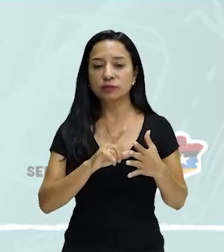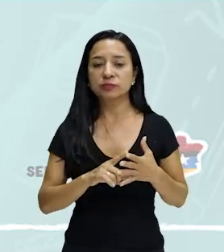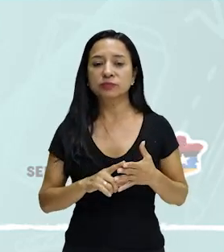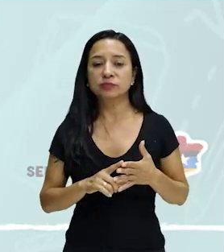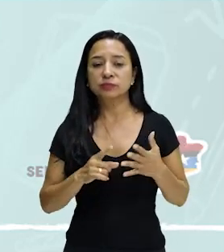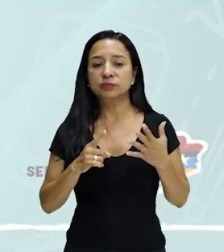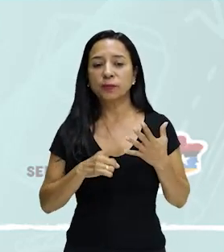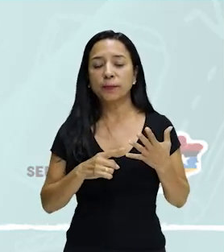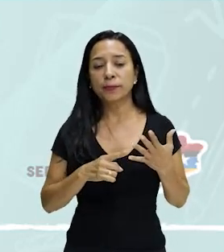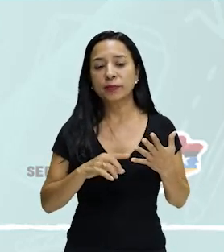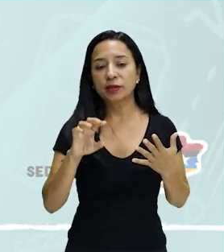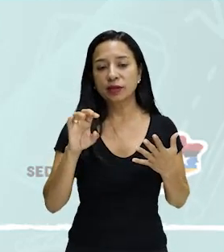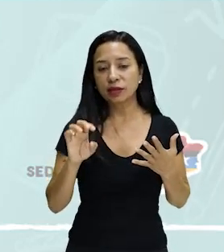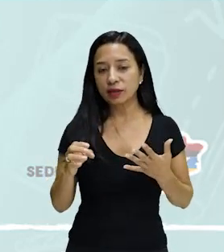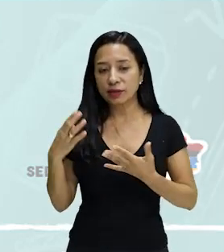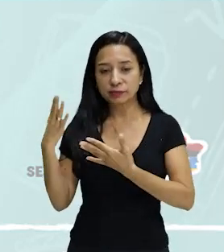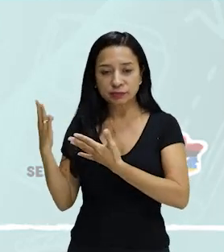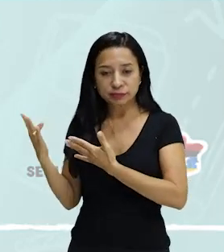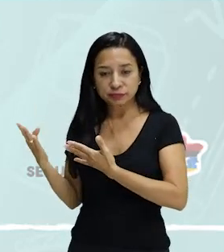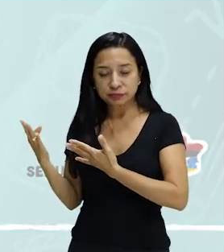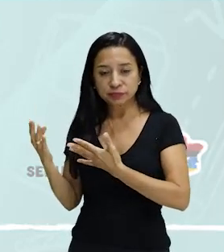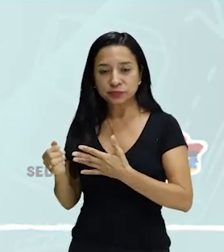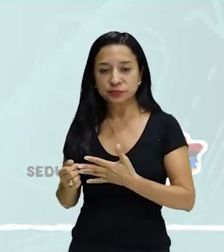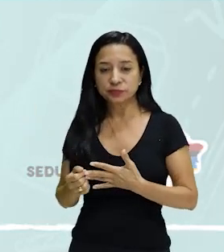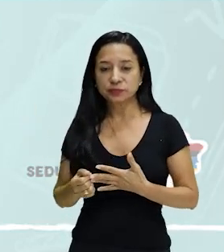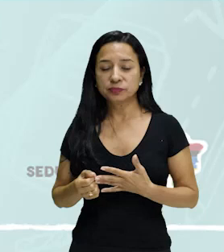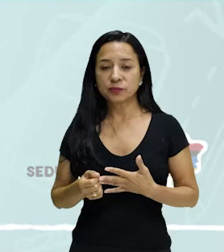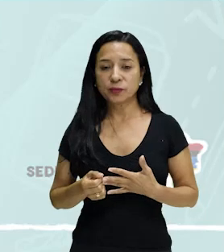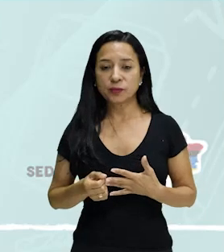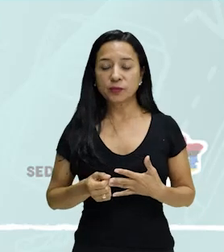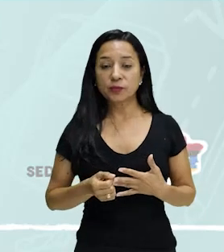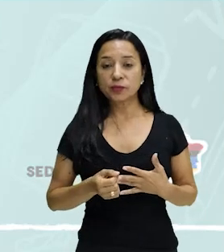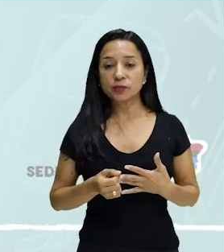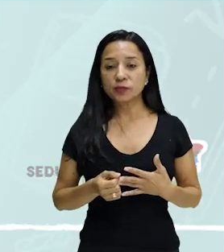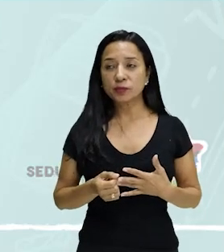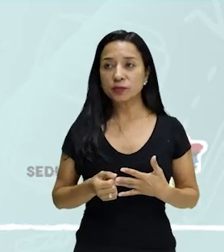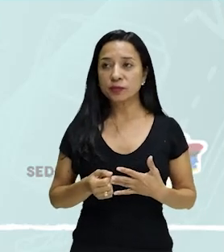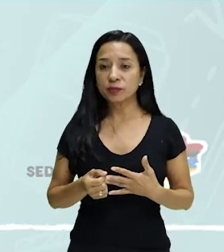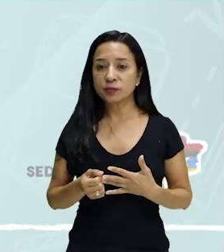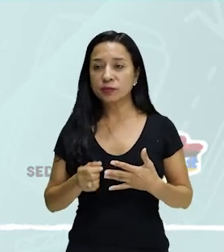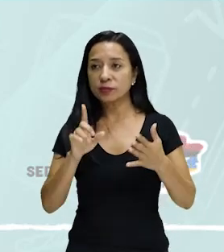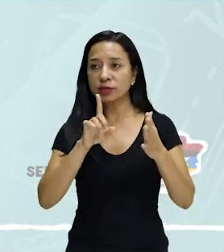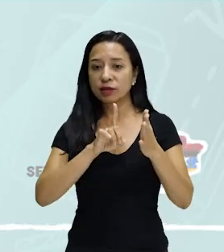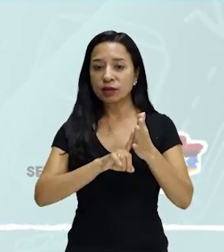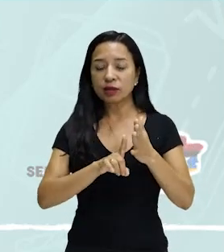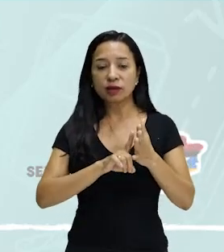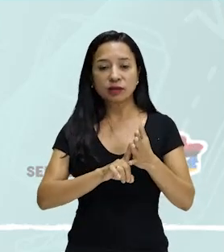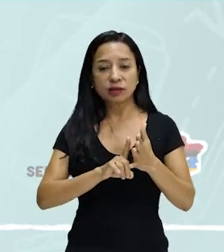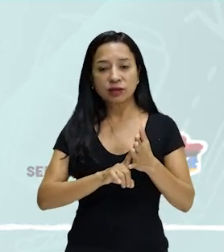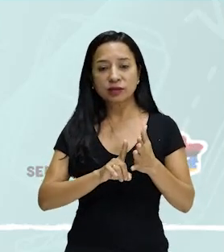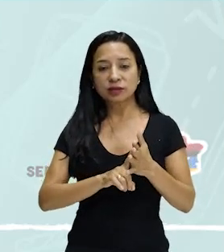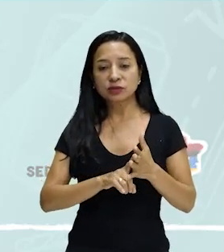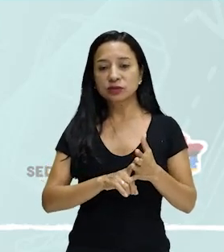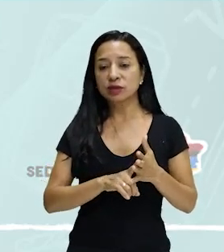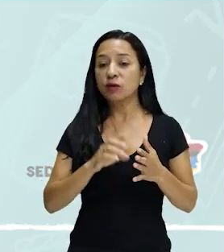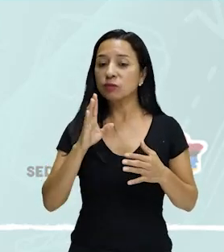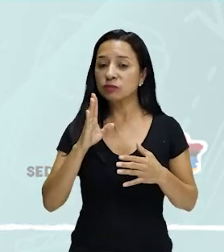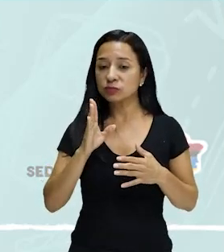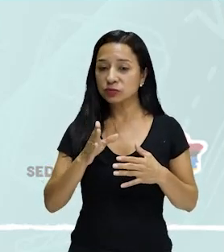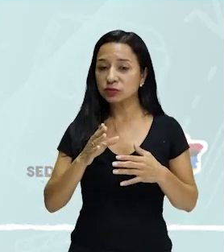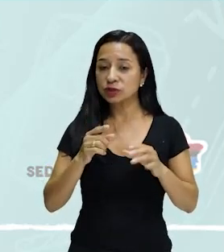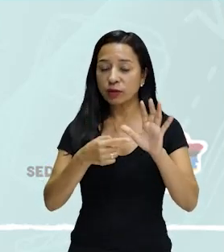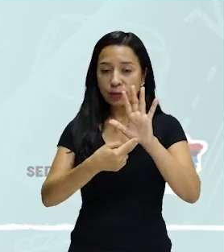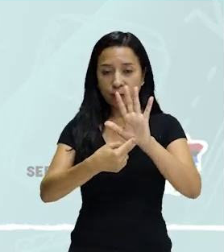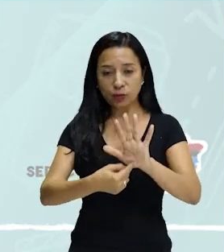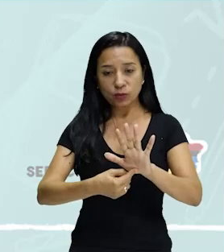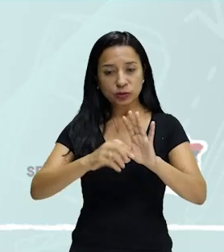certo? E uma nova briga implicará situação desconfortável. A questão, o comando da questão já diz qual